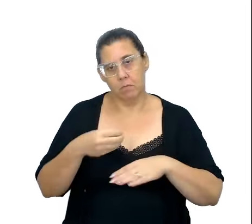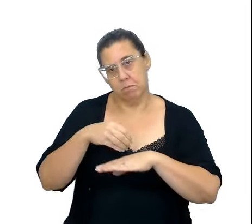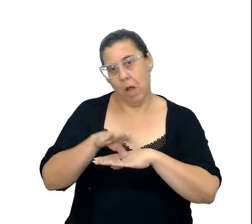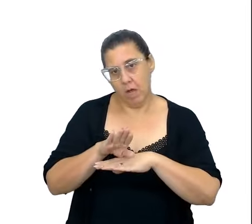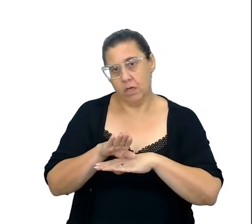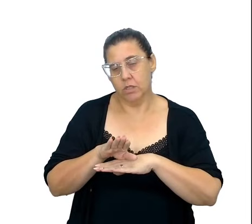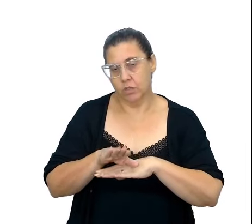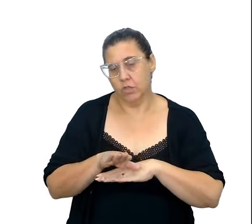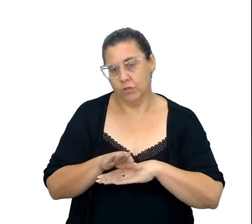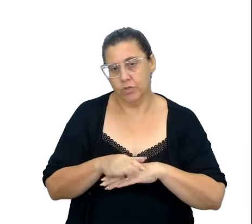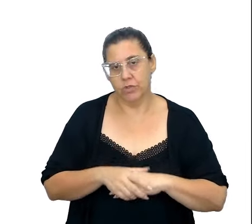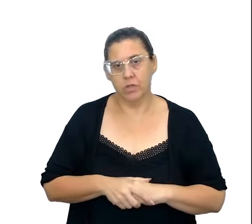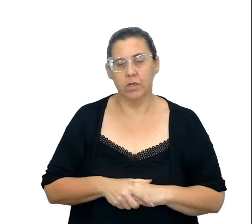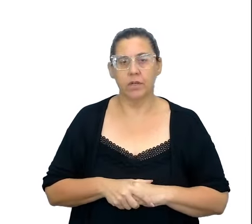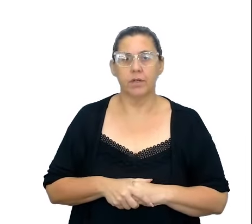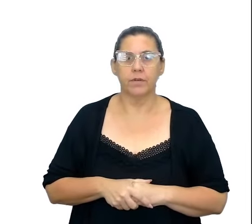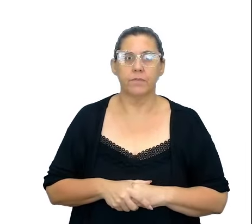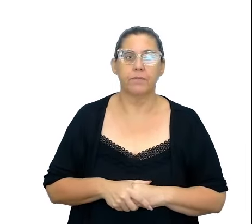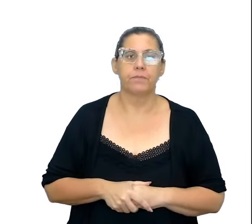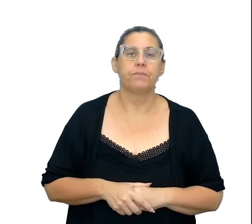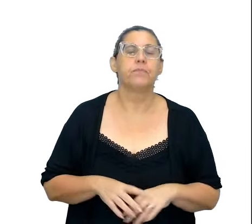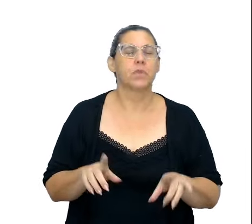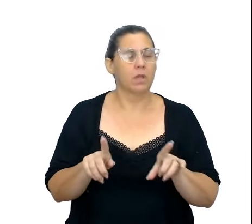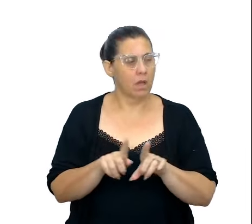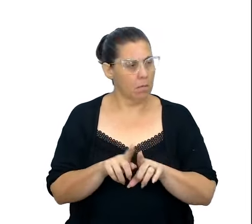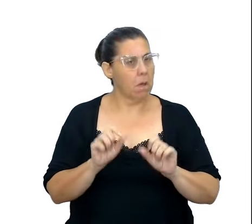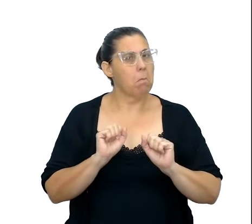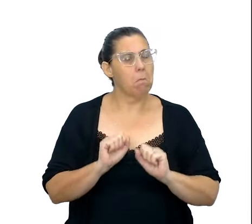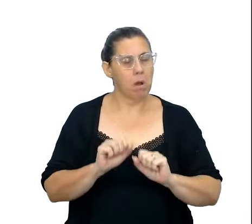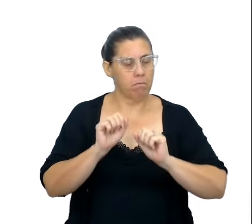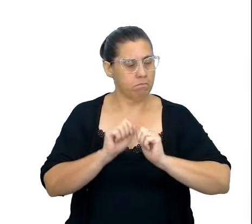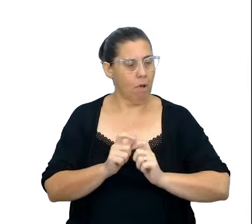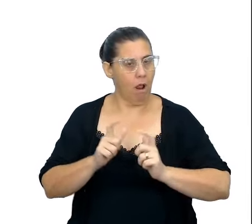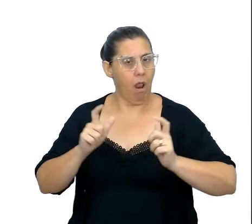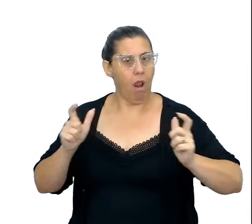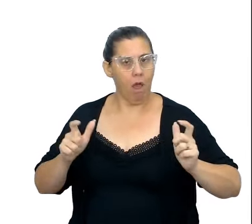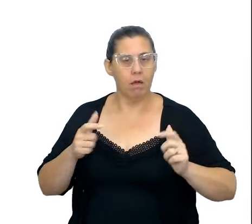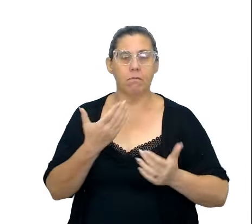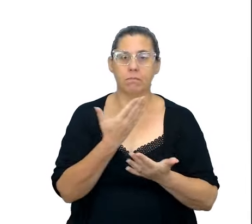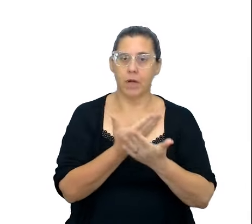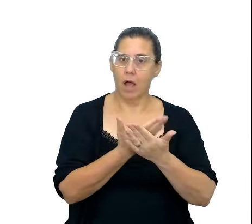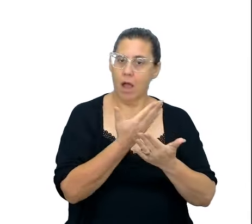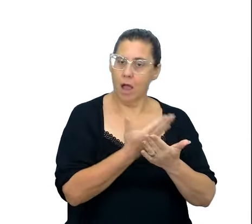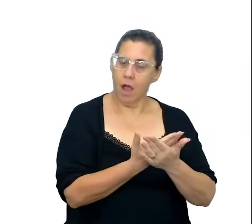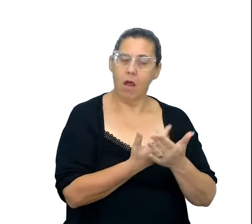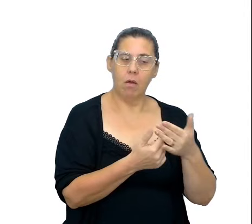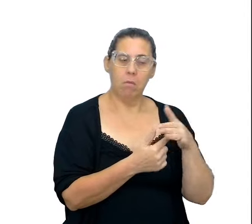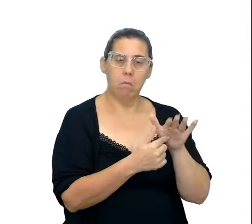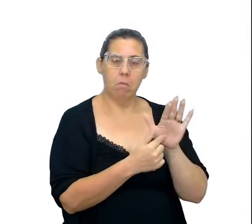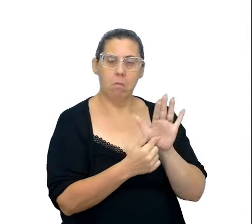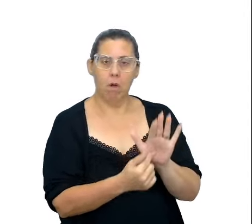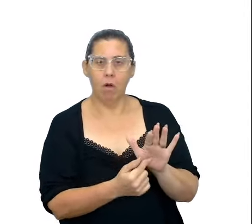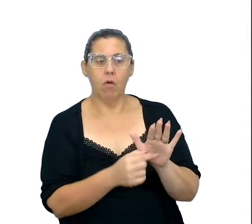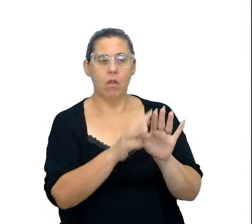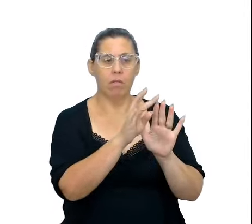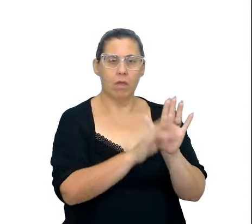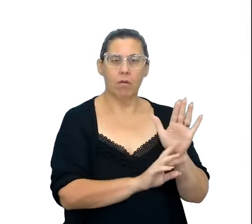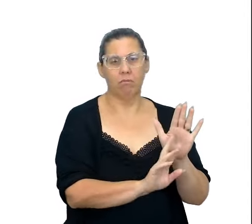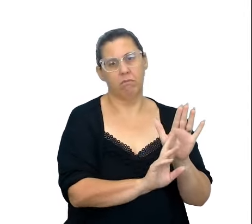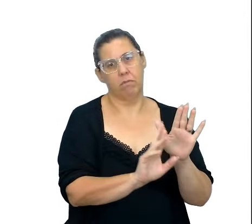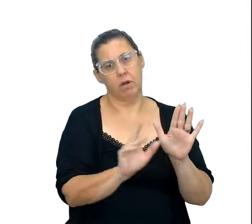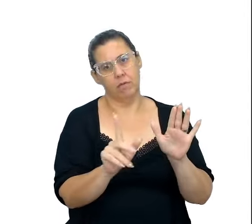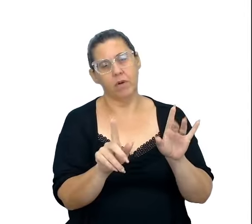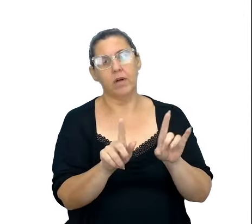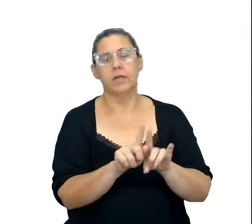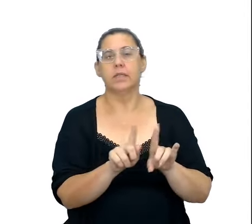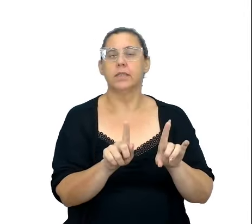né, professores? A gente pode aprofundar, também podemos ampliar essa questão dessa aula, trazer textos diferenciados também